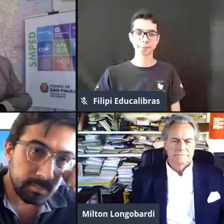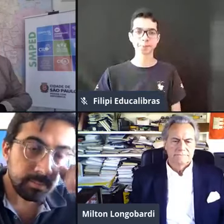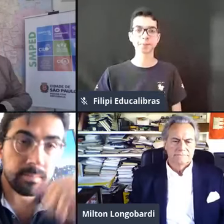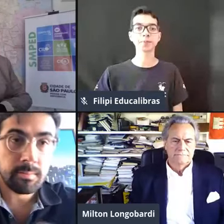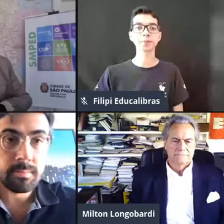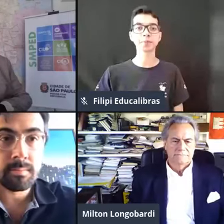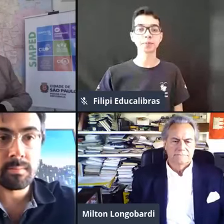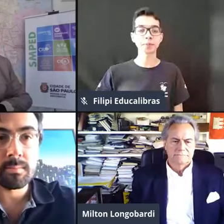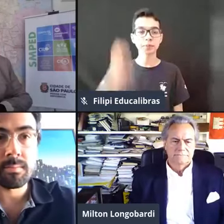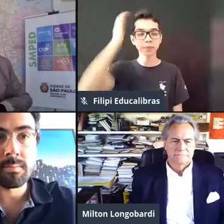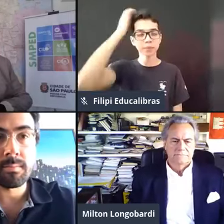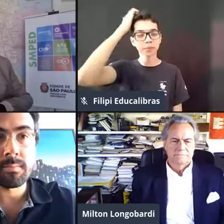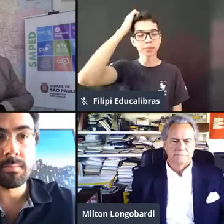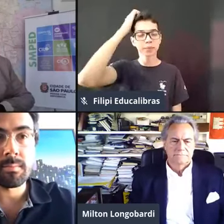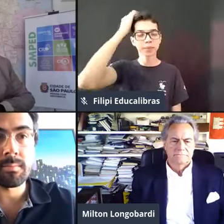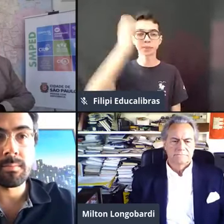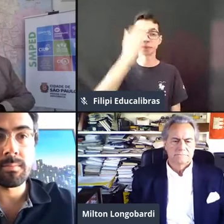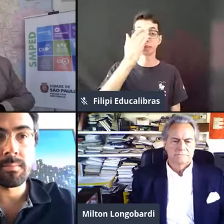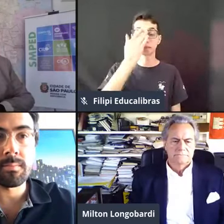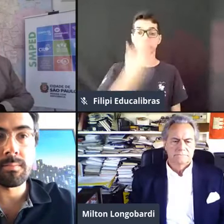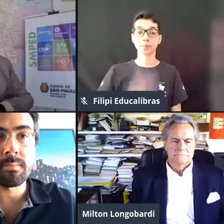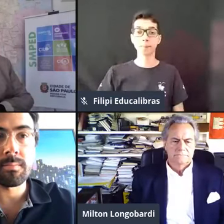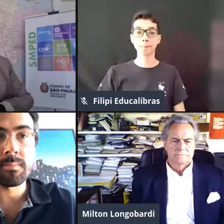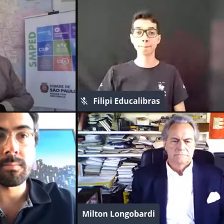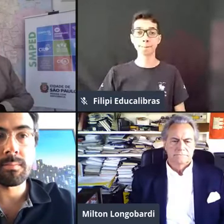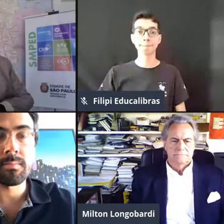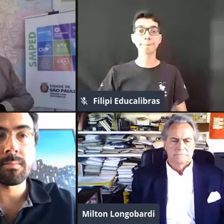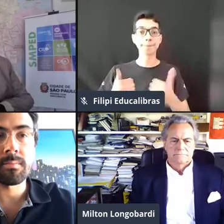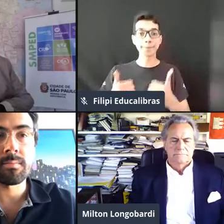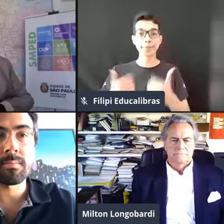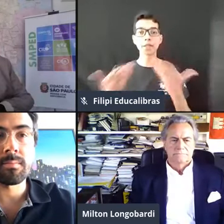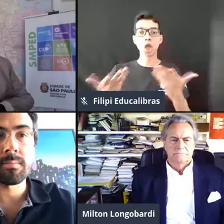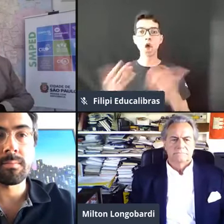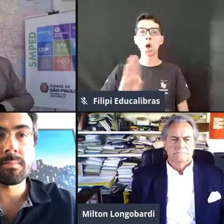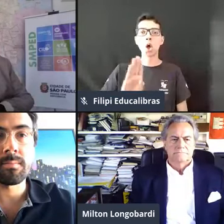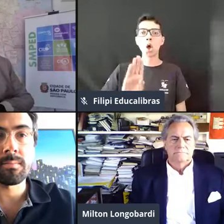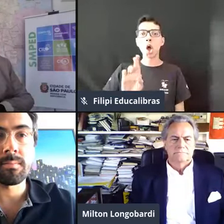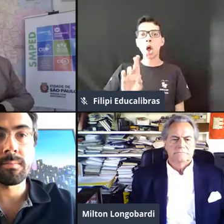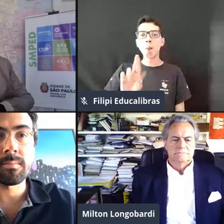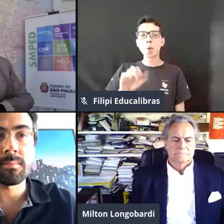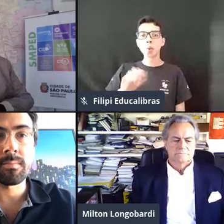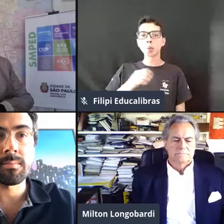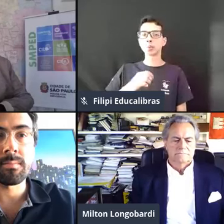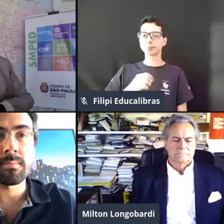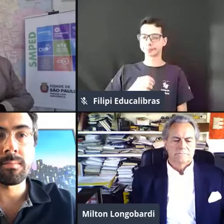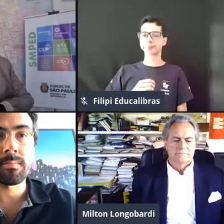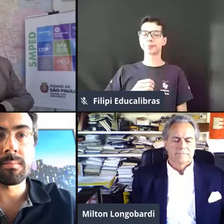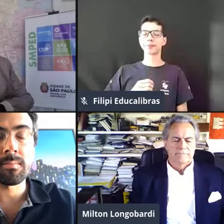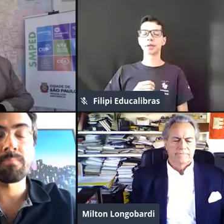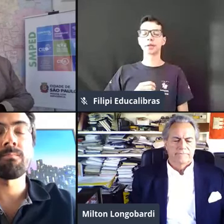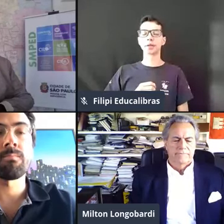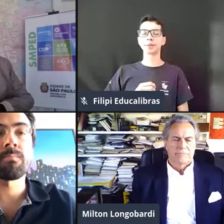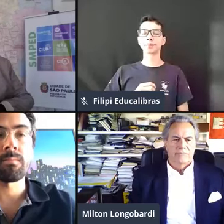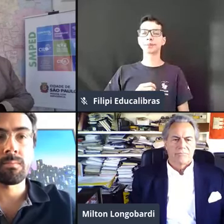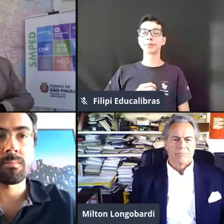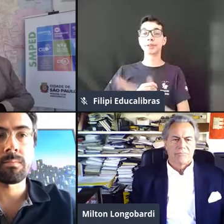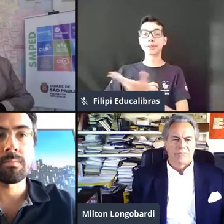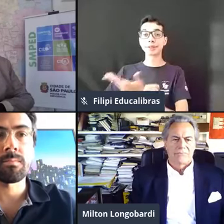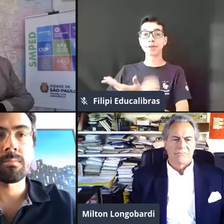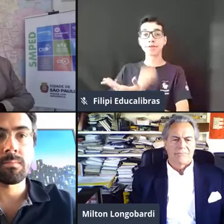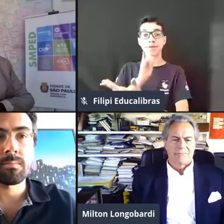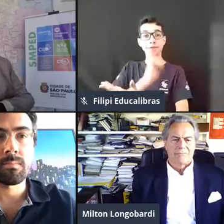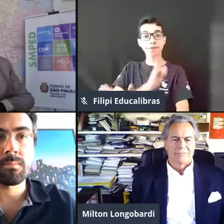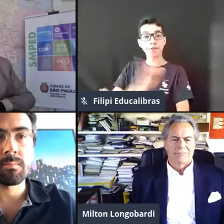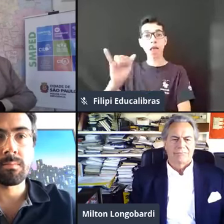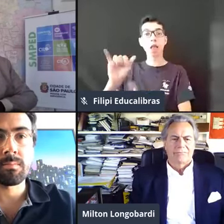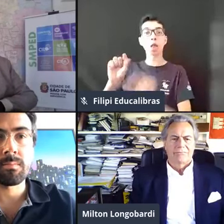conexão que a gente faz aqui com a questão da longevidade, né? Milton, inclusive, estava falando com o